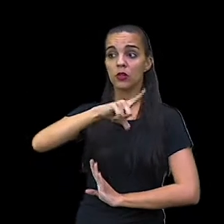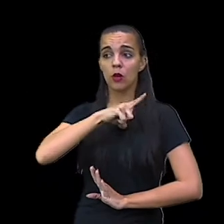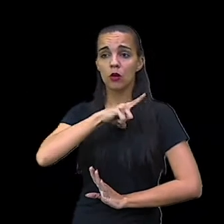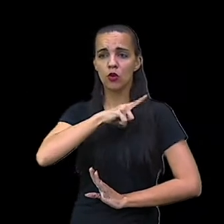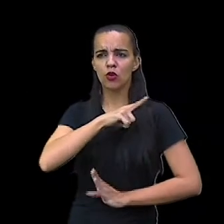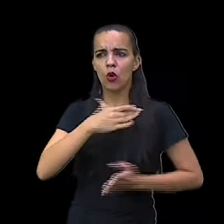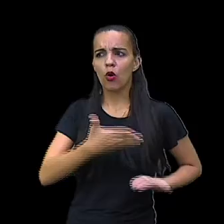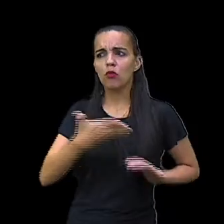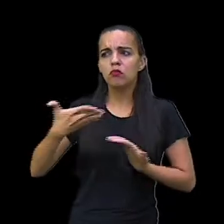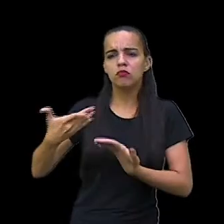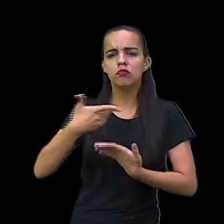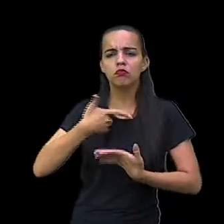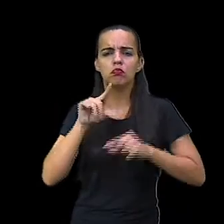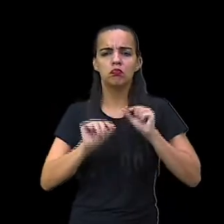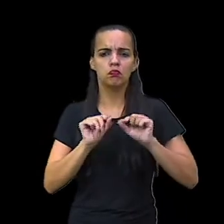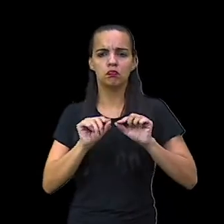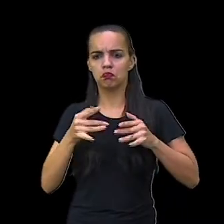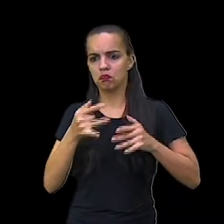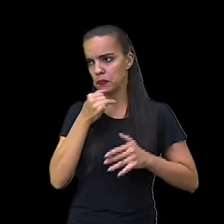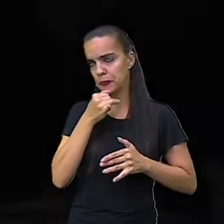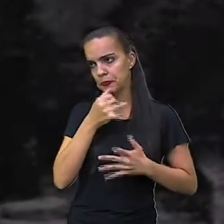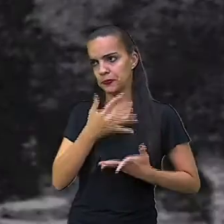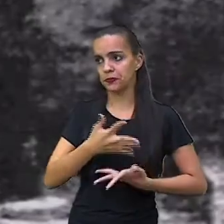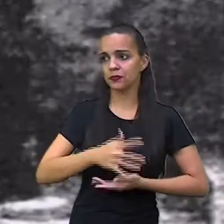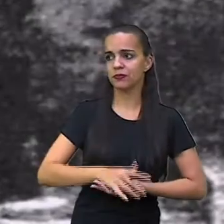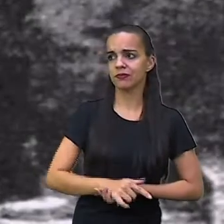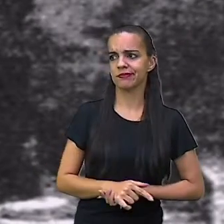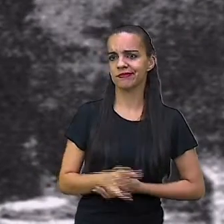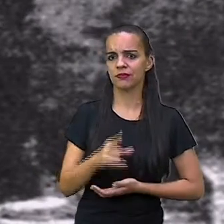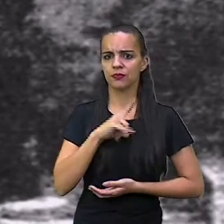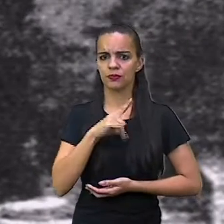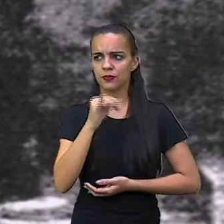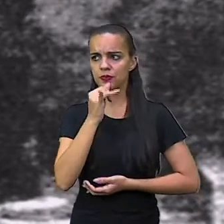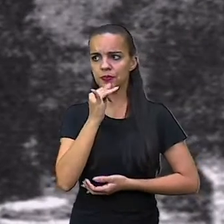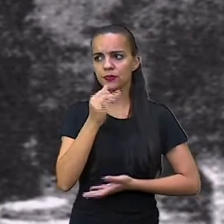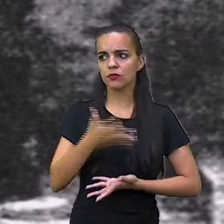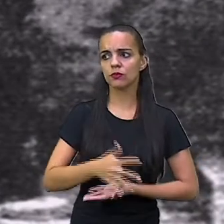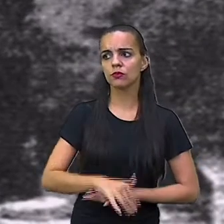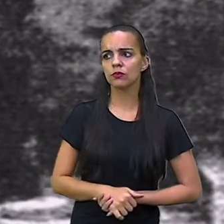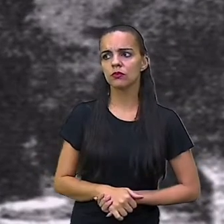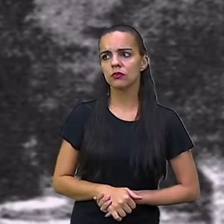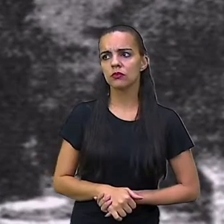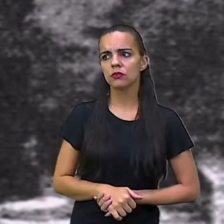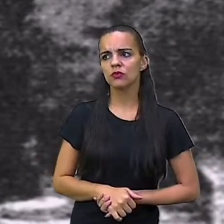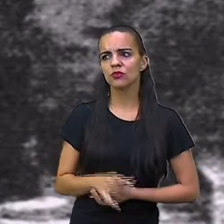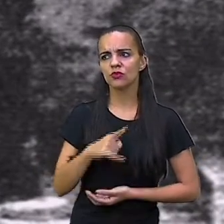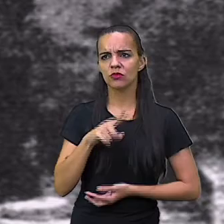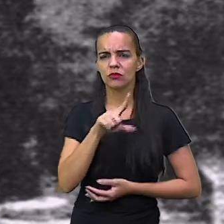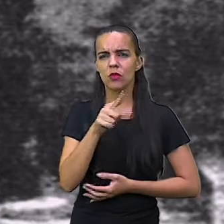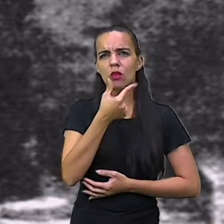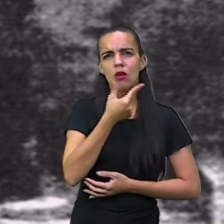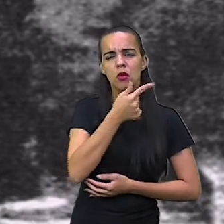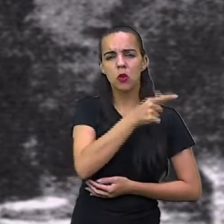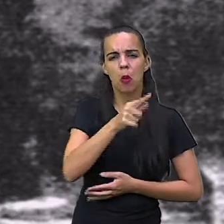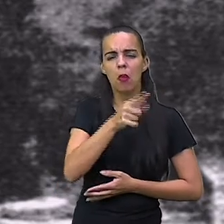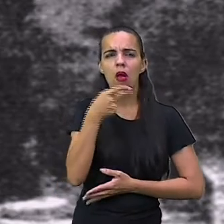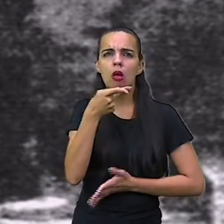filósofo político inglês William Godwin, que